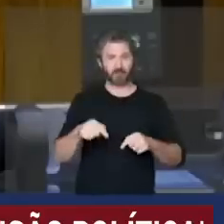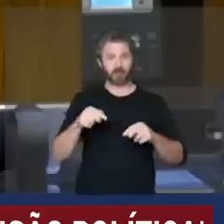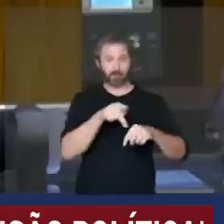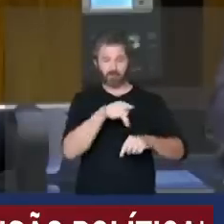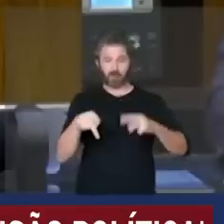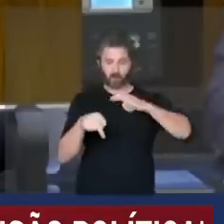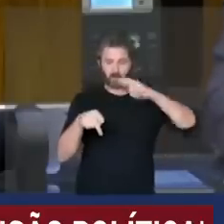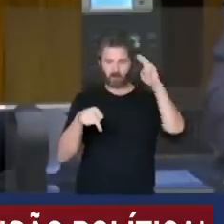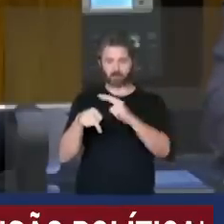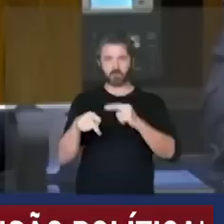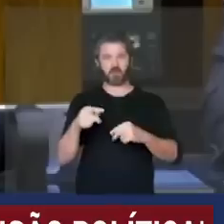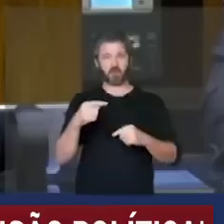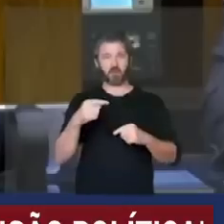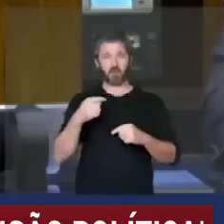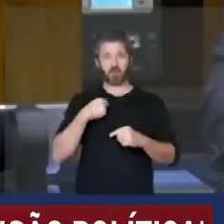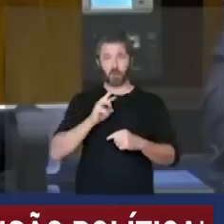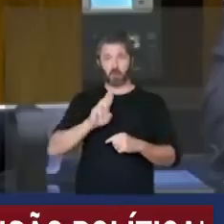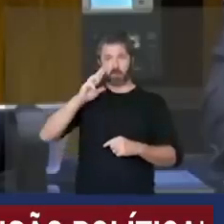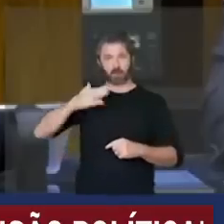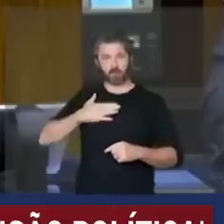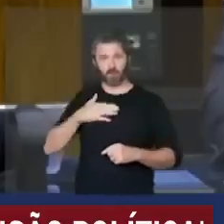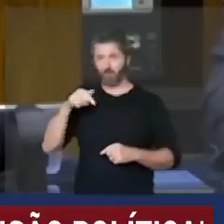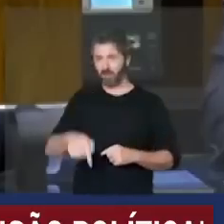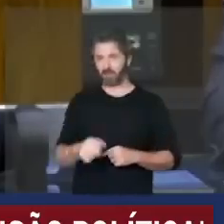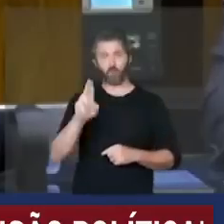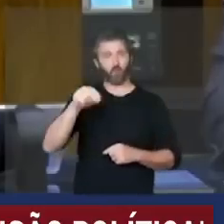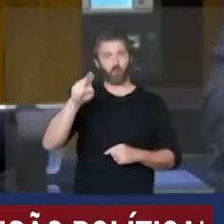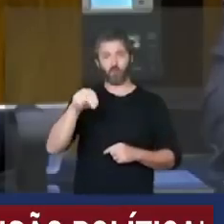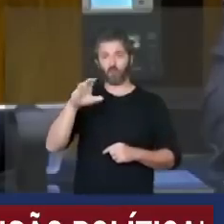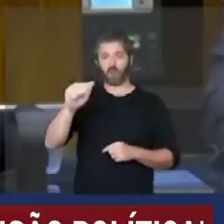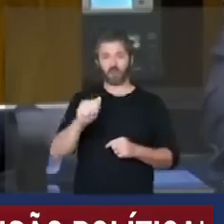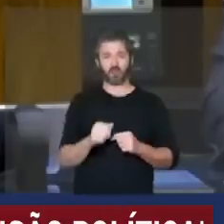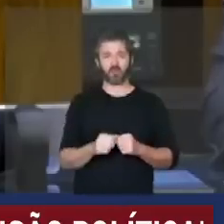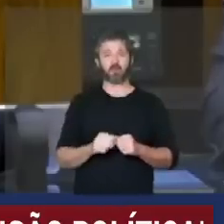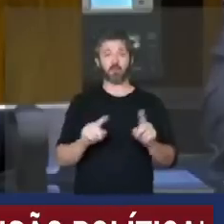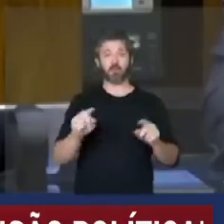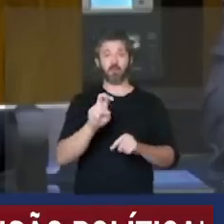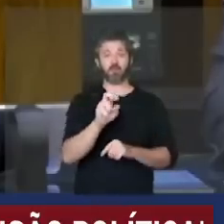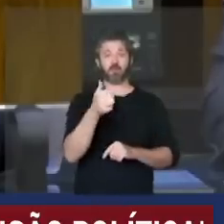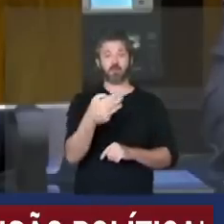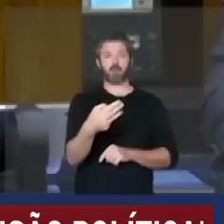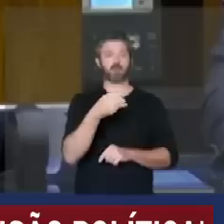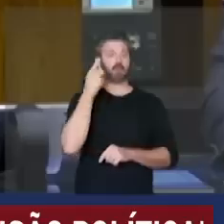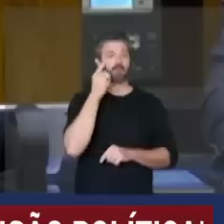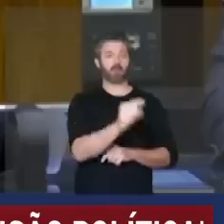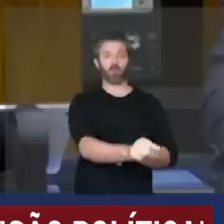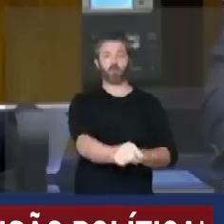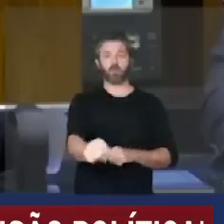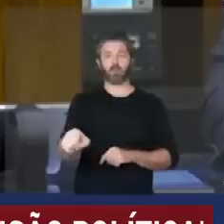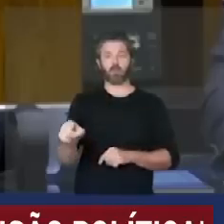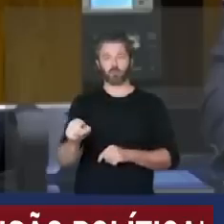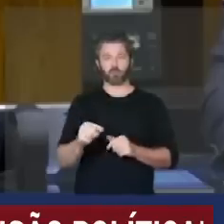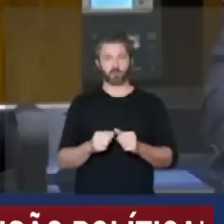Eu nunca representei a mim mesmo nessa casa, mas os 513 deputados